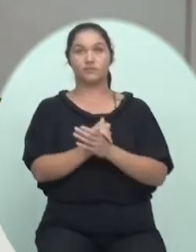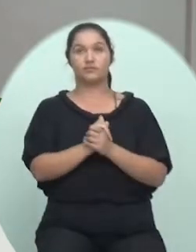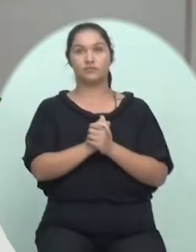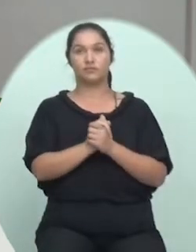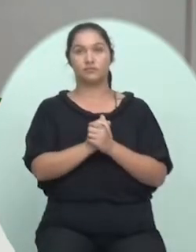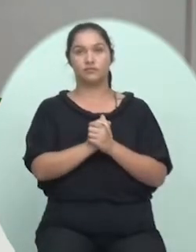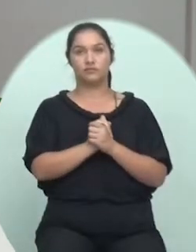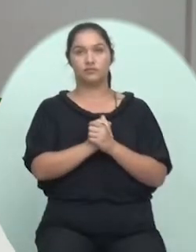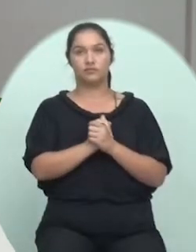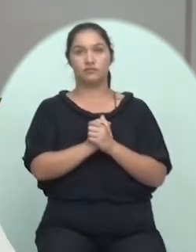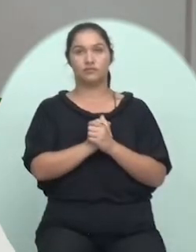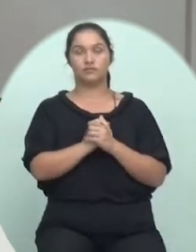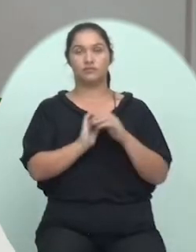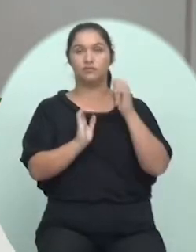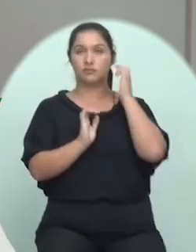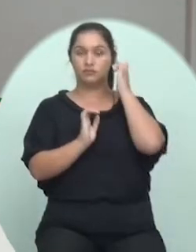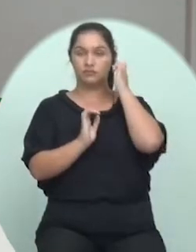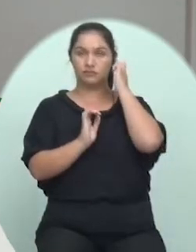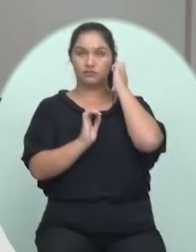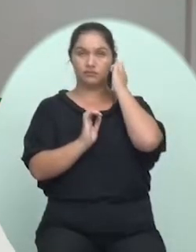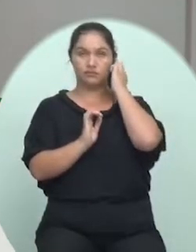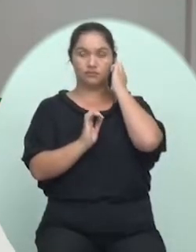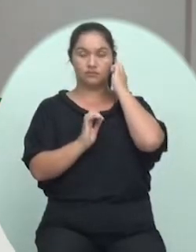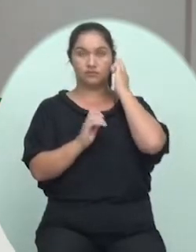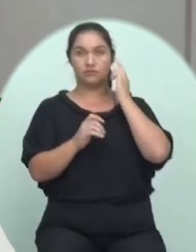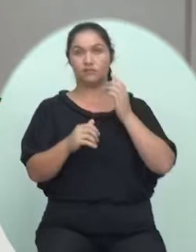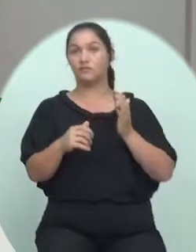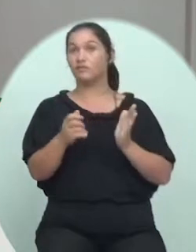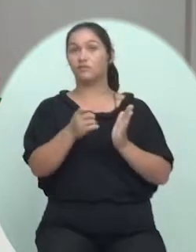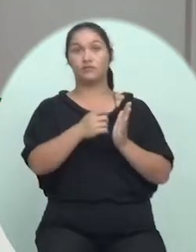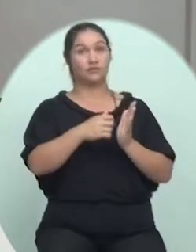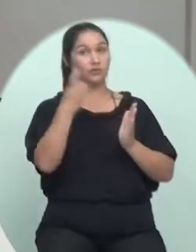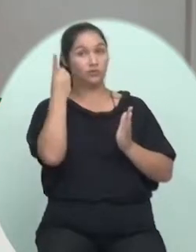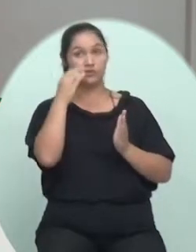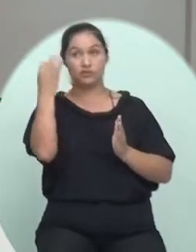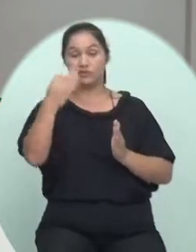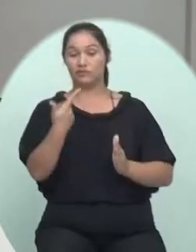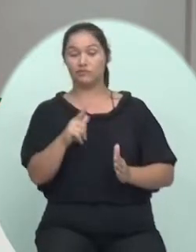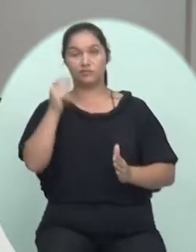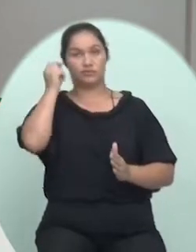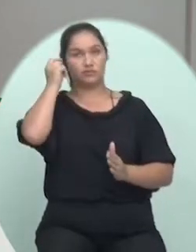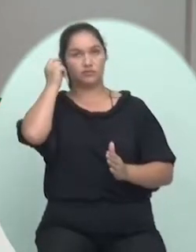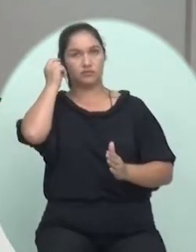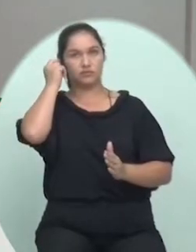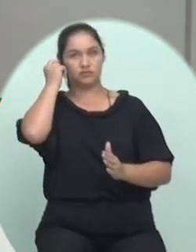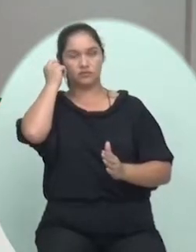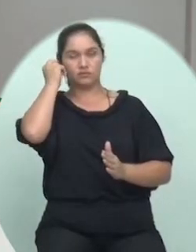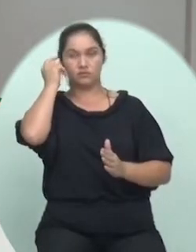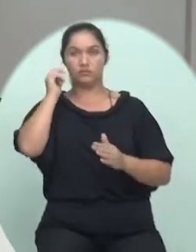previsão dessa vacinação. Então, normalmente, se é a vacina fracionada ou não, não se sabe qual vacina que está sendo feita,